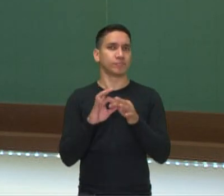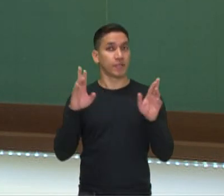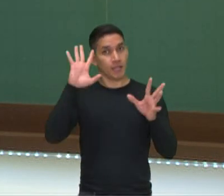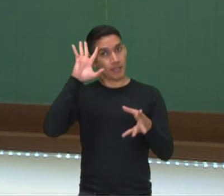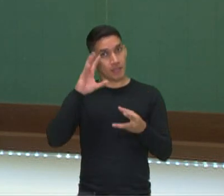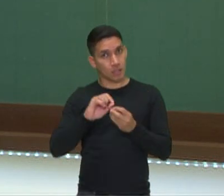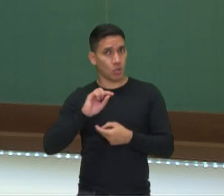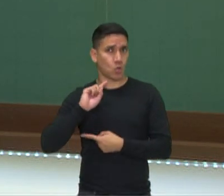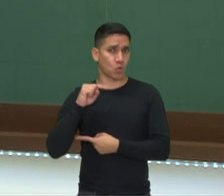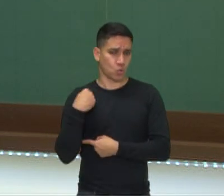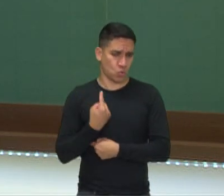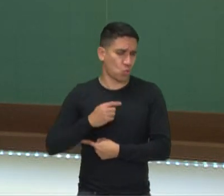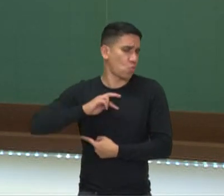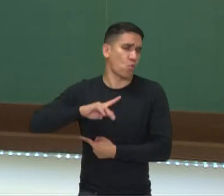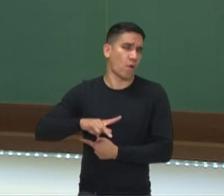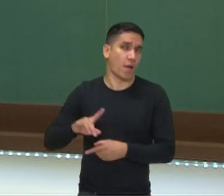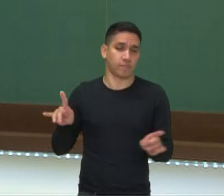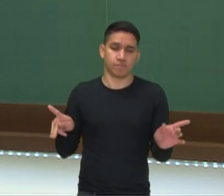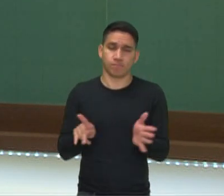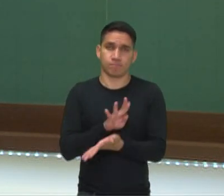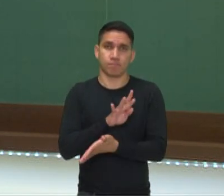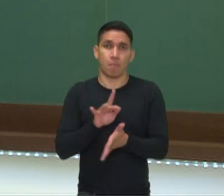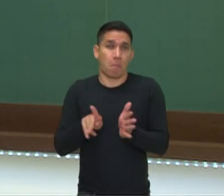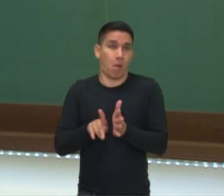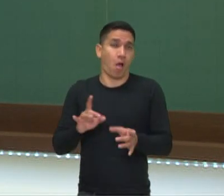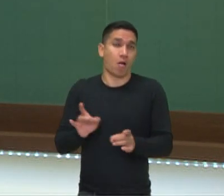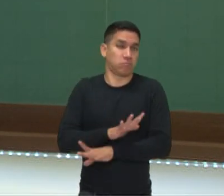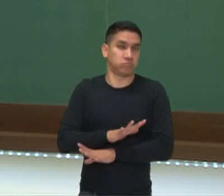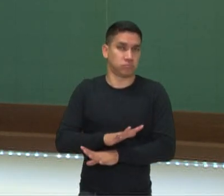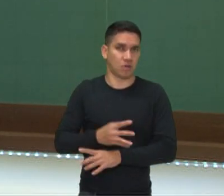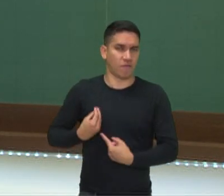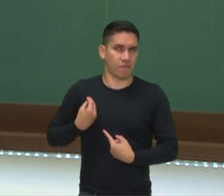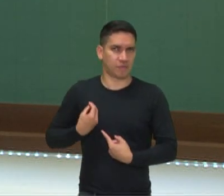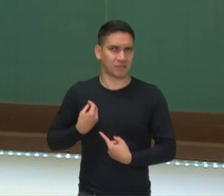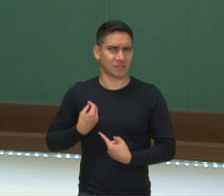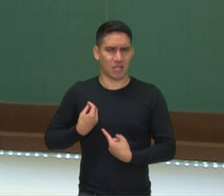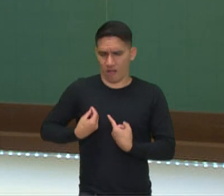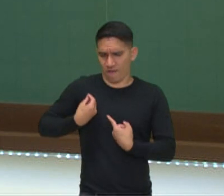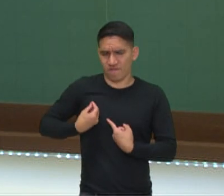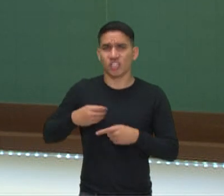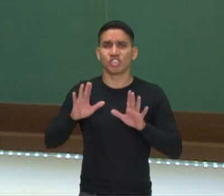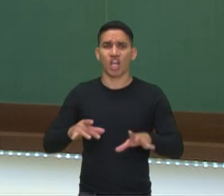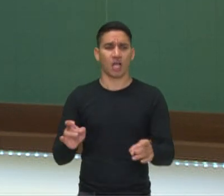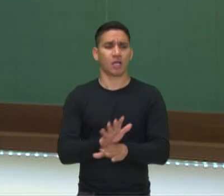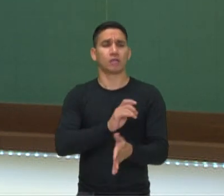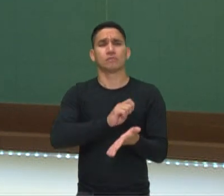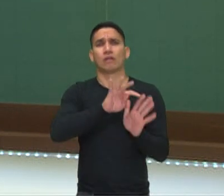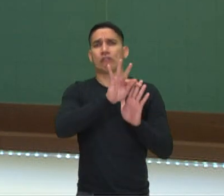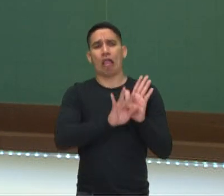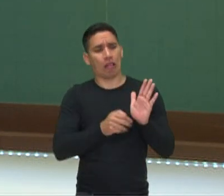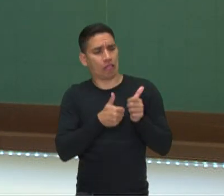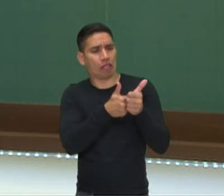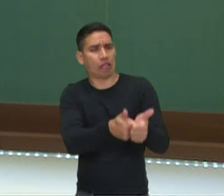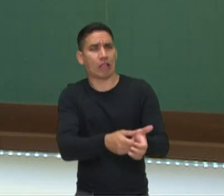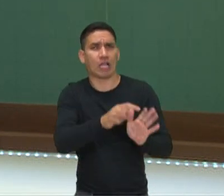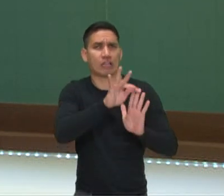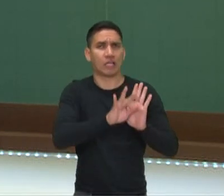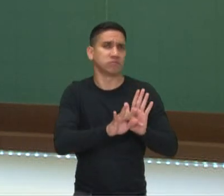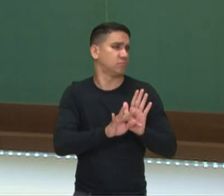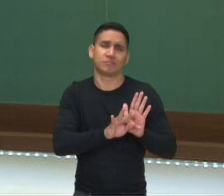somos seres prontos, a nossa vida ela não está escrita, ela não está dada. Nós precisamos